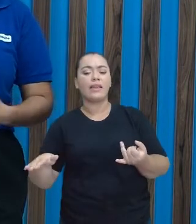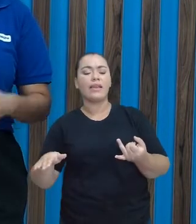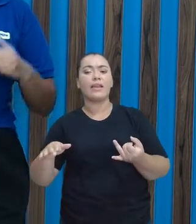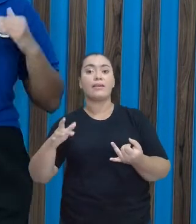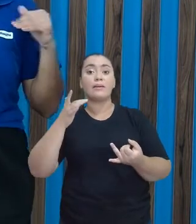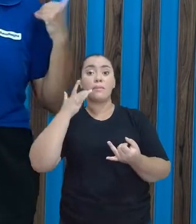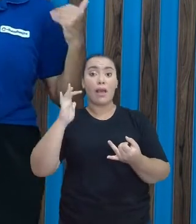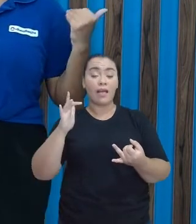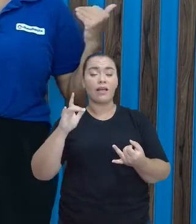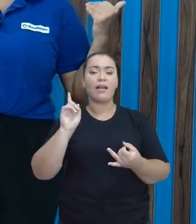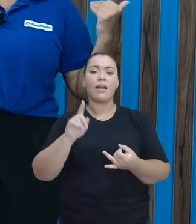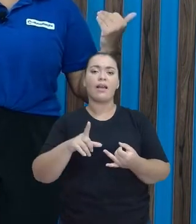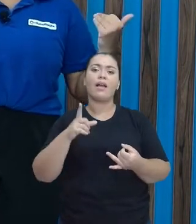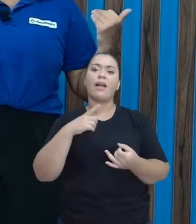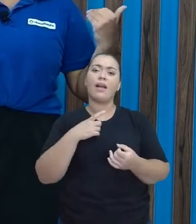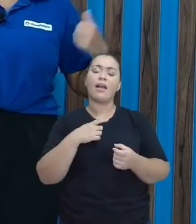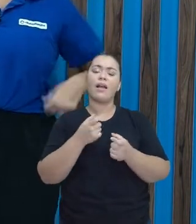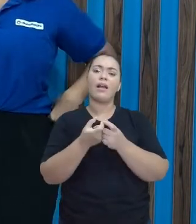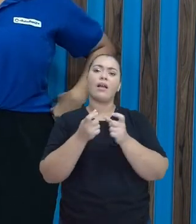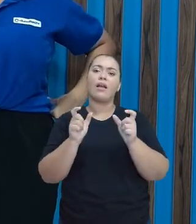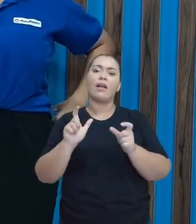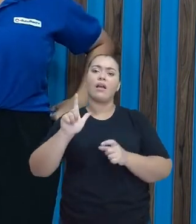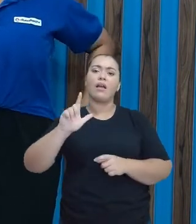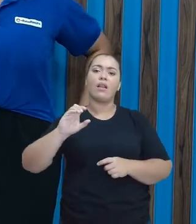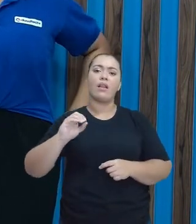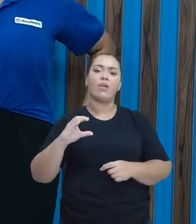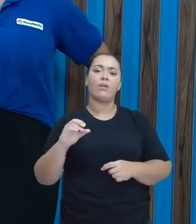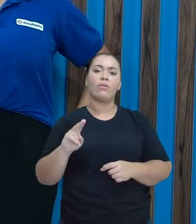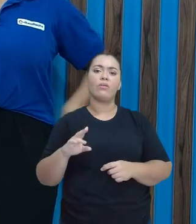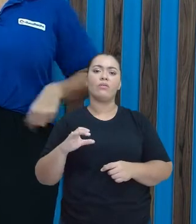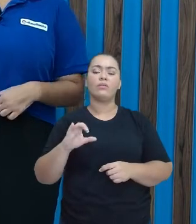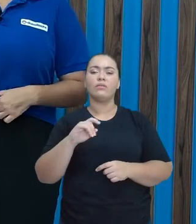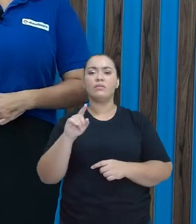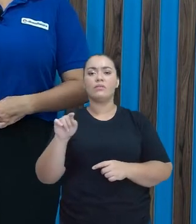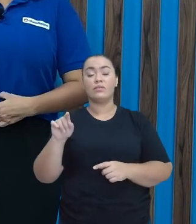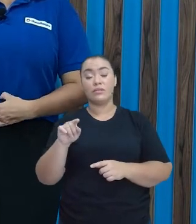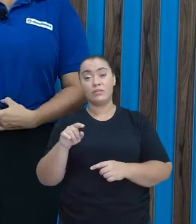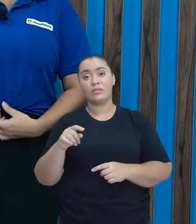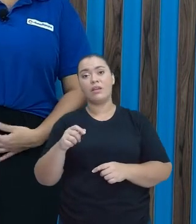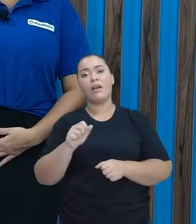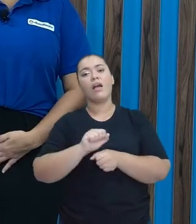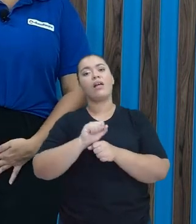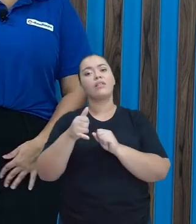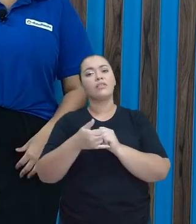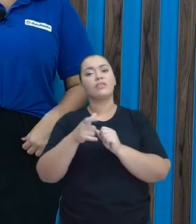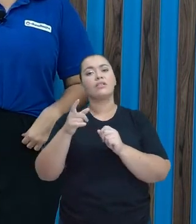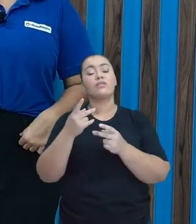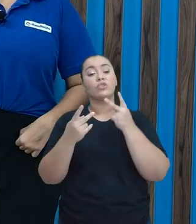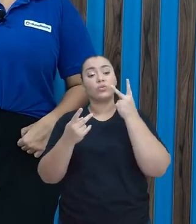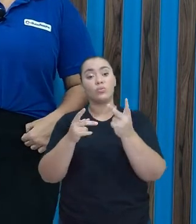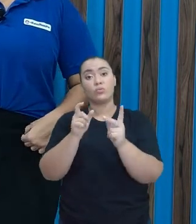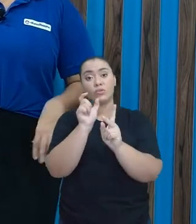prata, são locuções adjetivas, possuem duas palavras com significado de uma só,